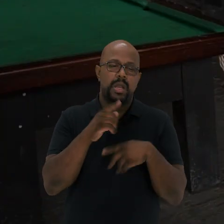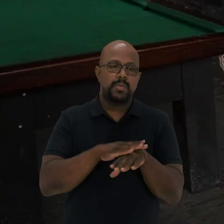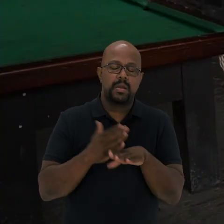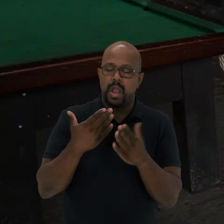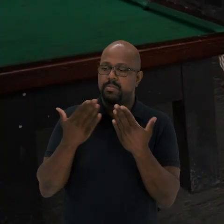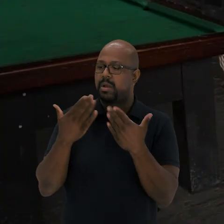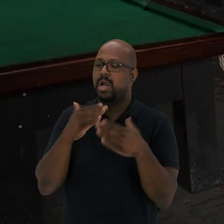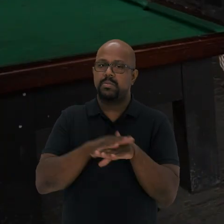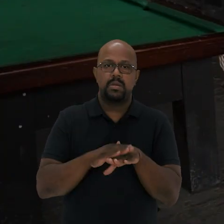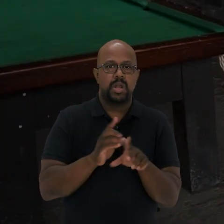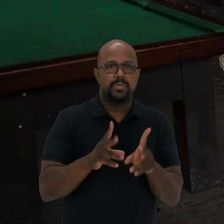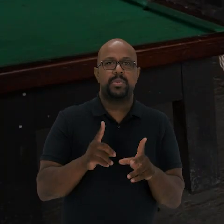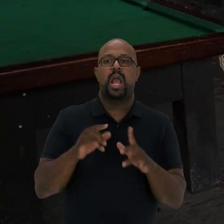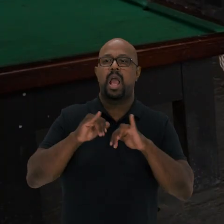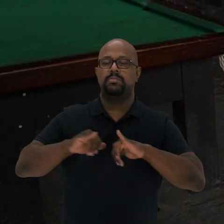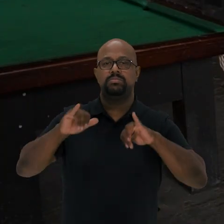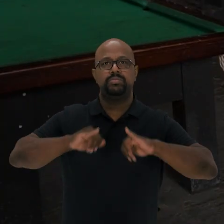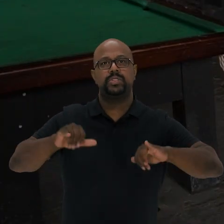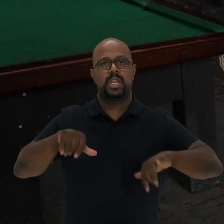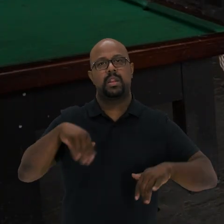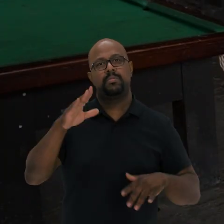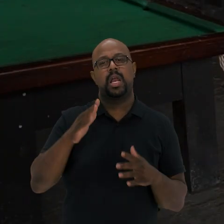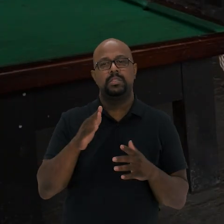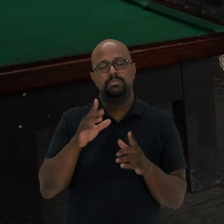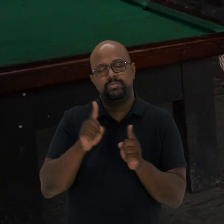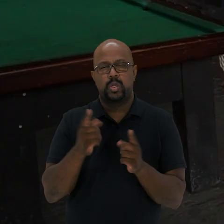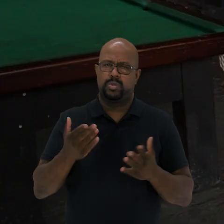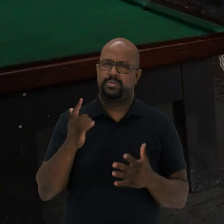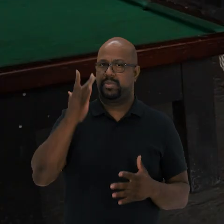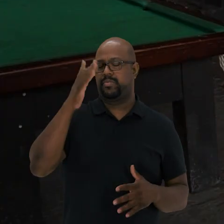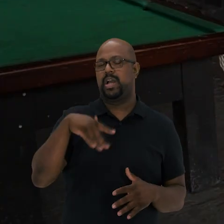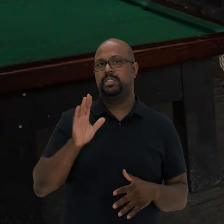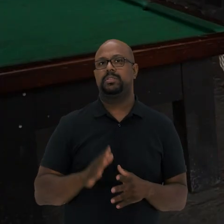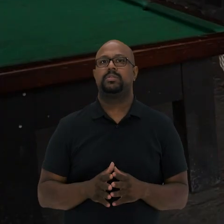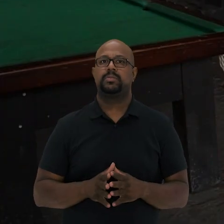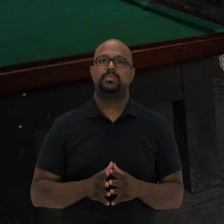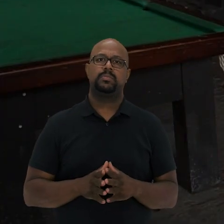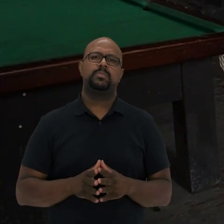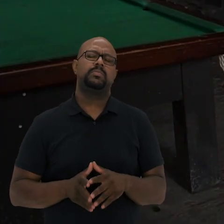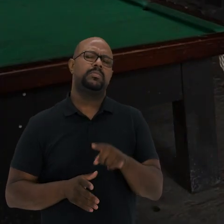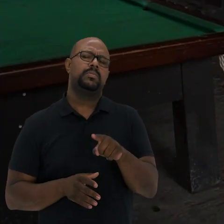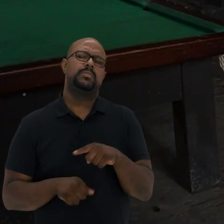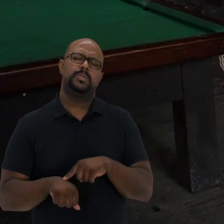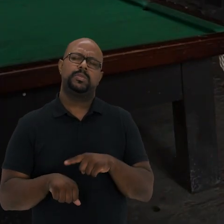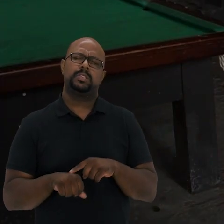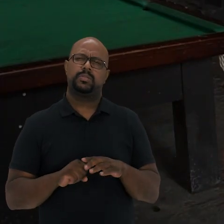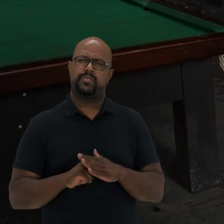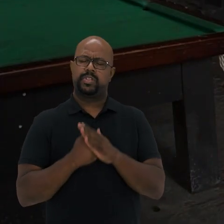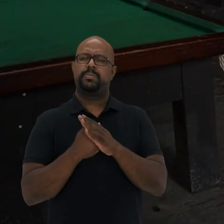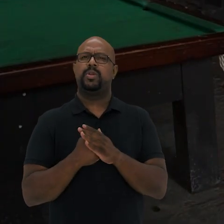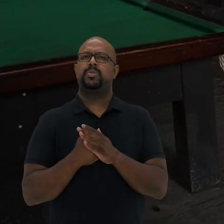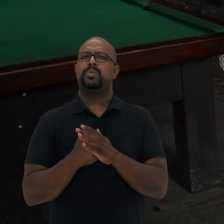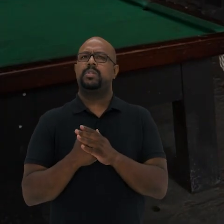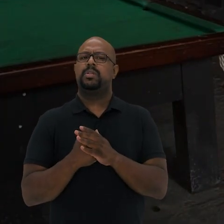boca a boca, né? A questão da mídia era muito mais restrita. Hoje está muito fácil. E nesse momento do